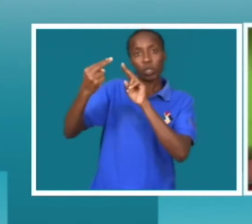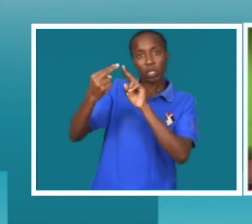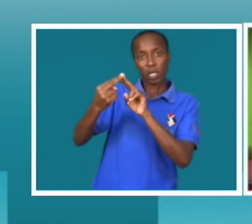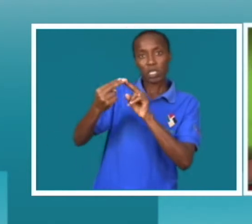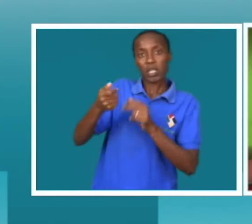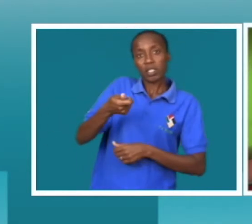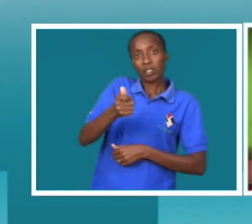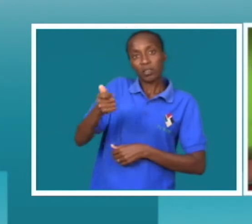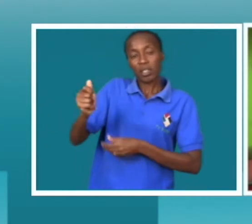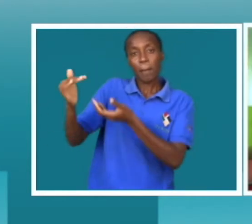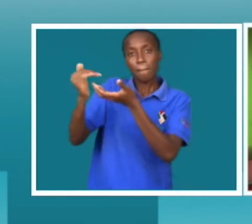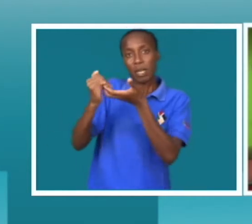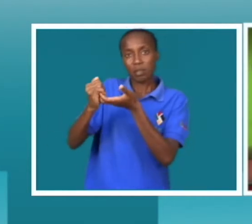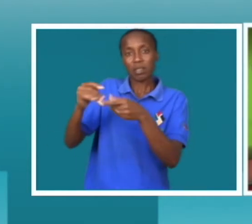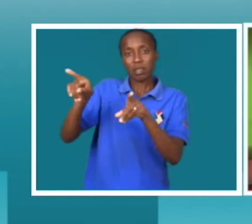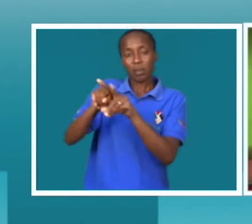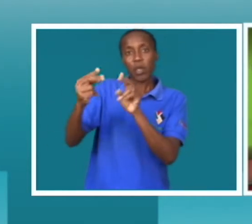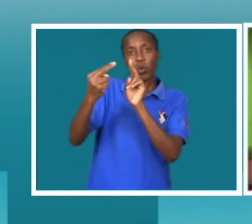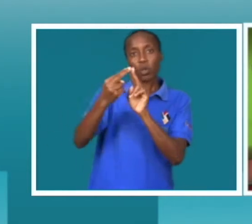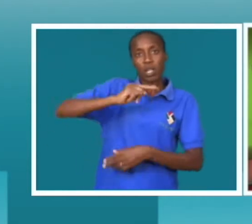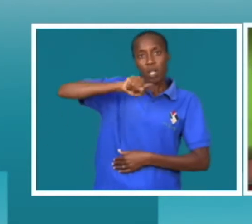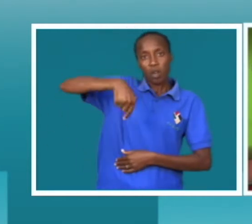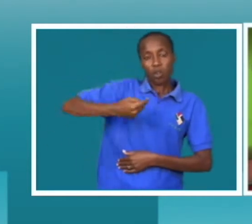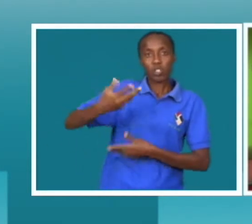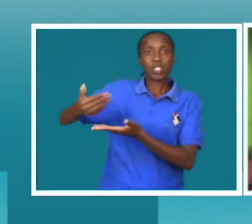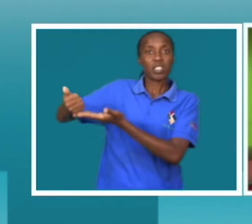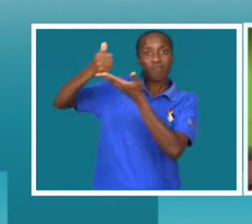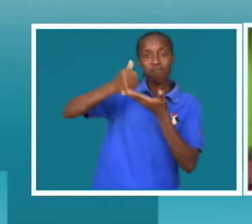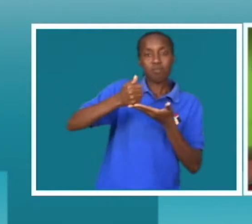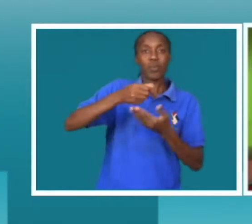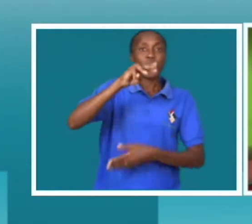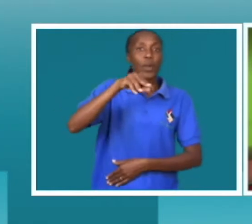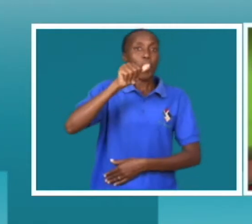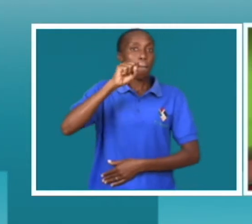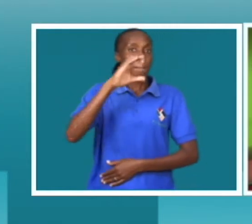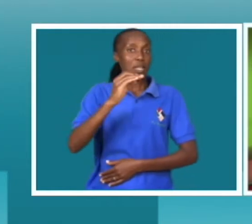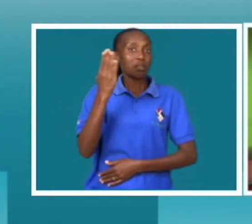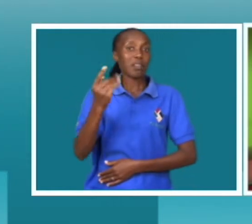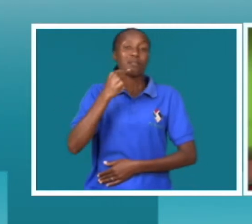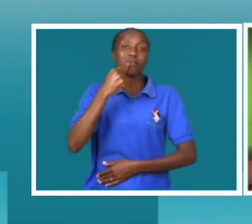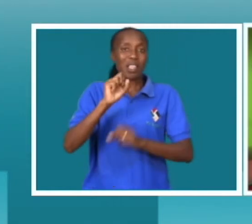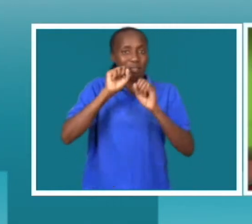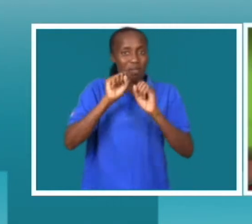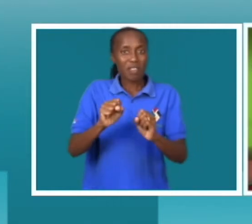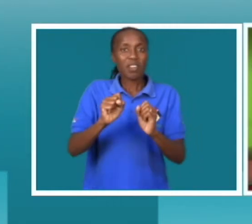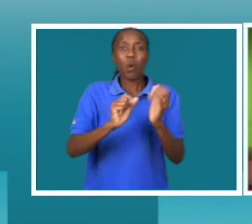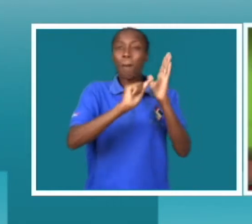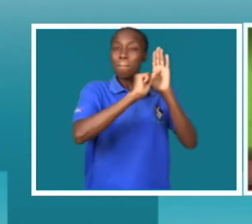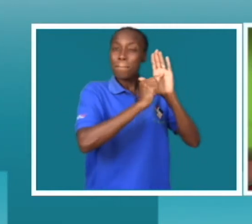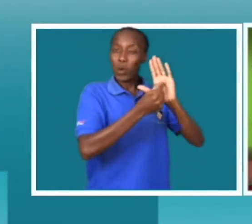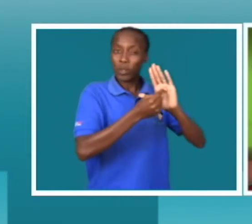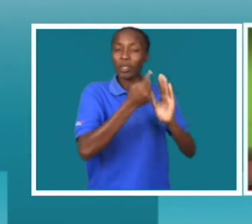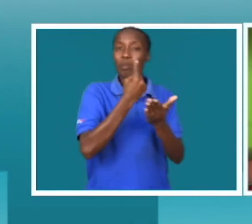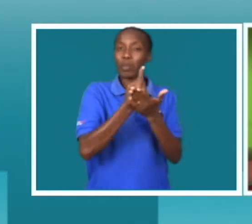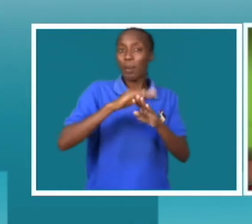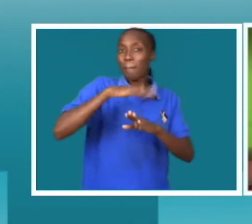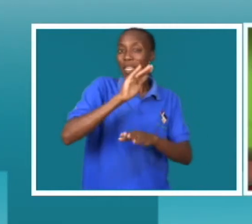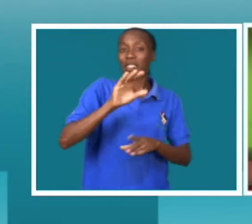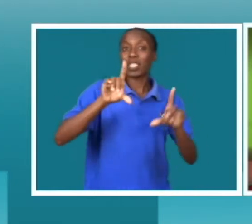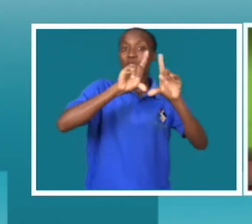contactados por vários parceiros que financiam o MASC. E eles disseram que devíamos dar também prioridade a esta questão